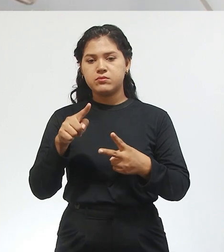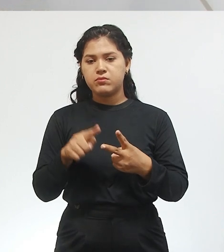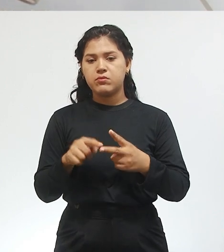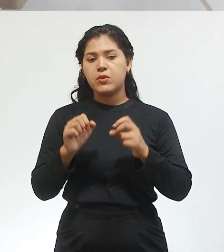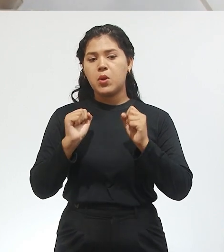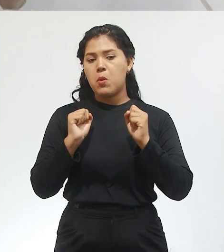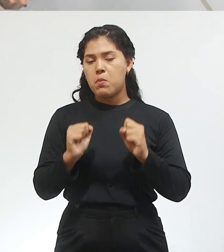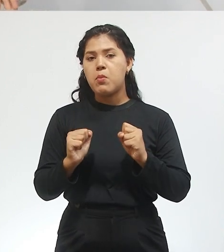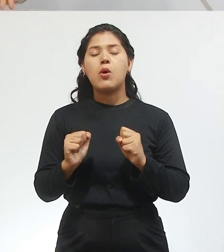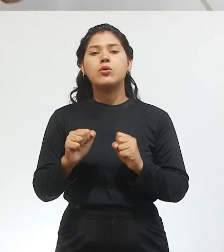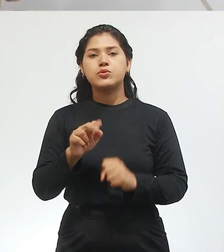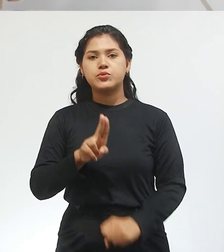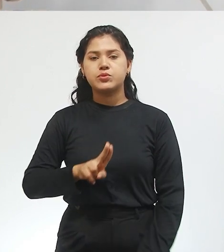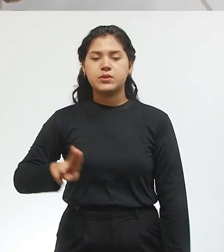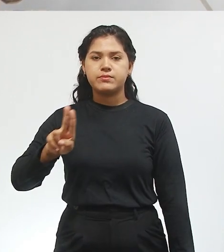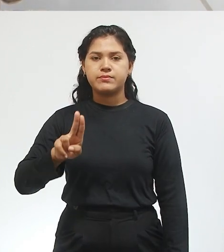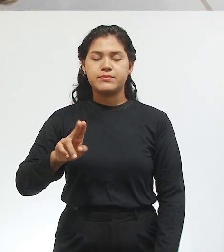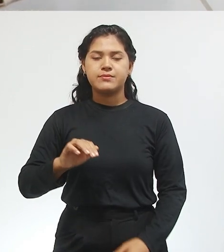serão uma Hacienda.